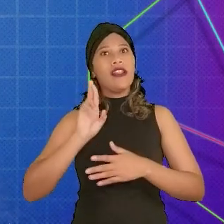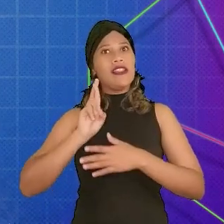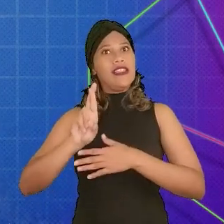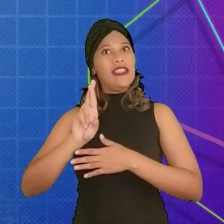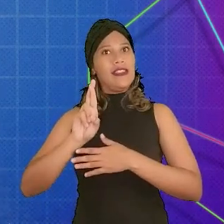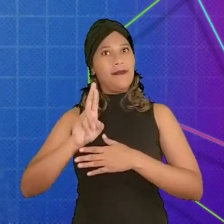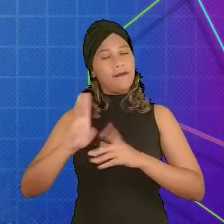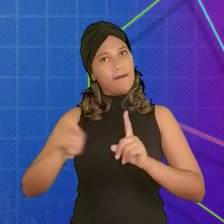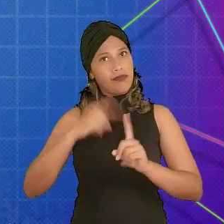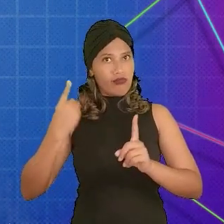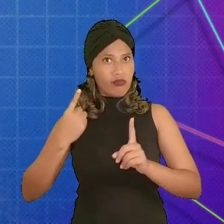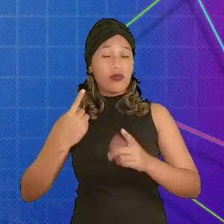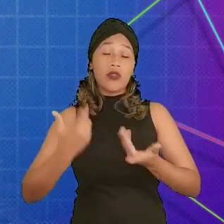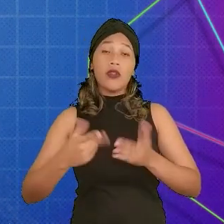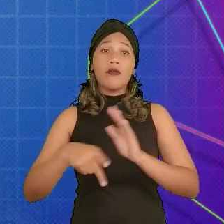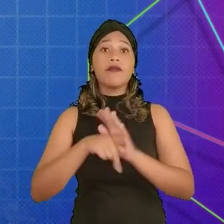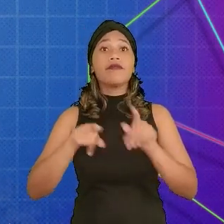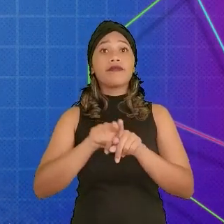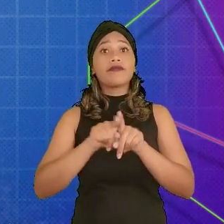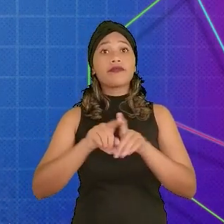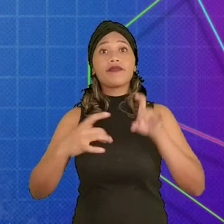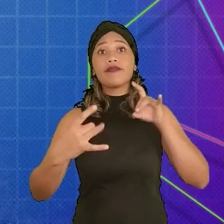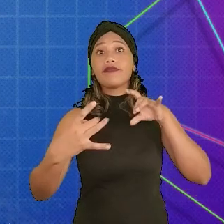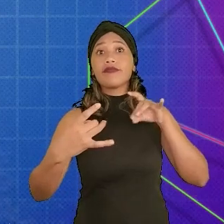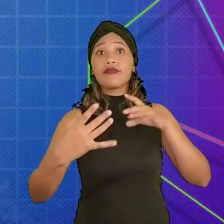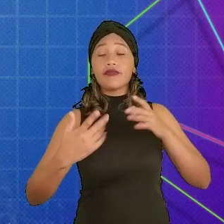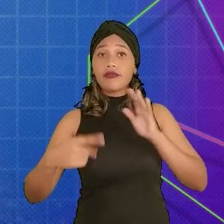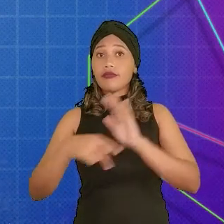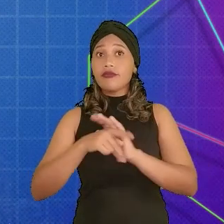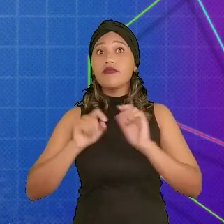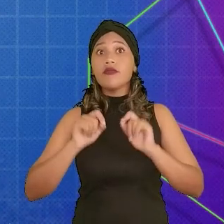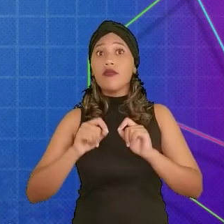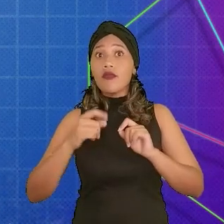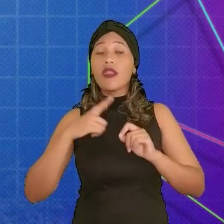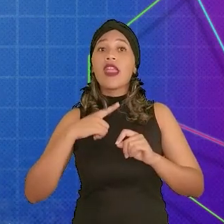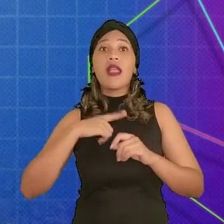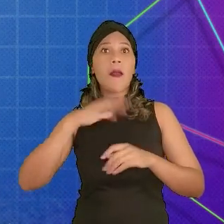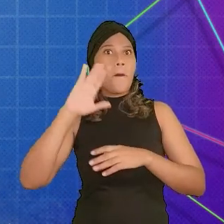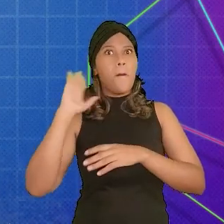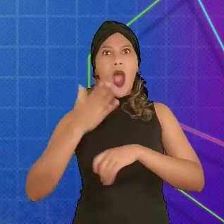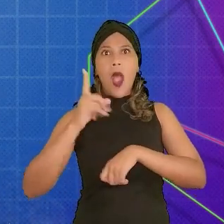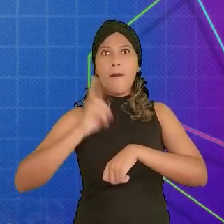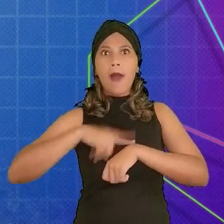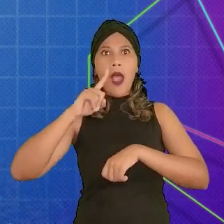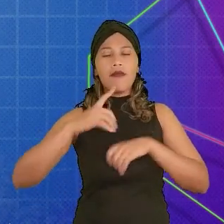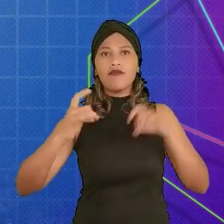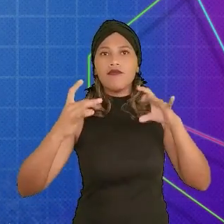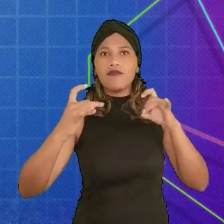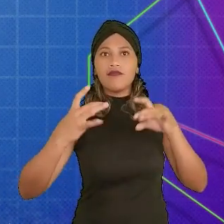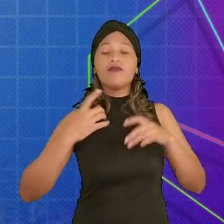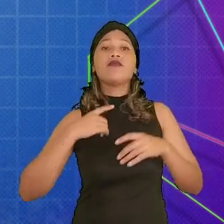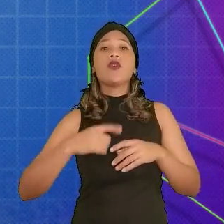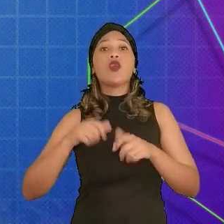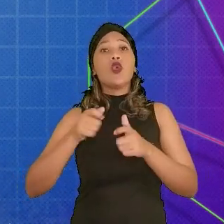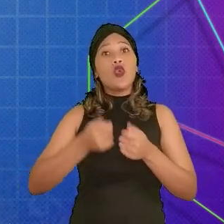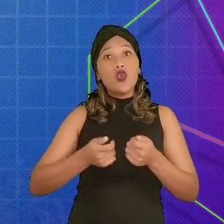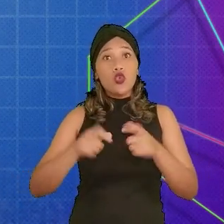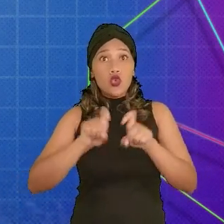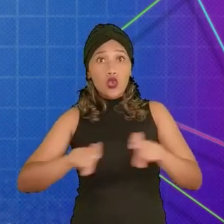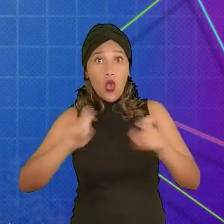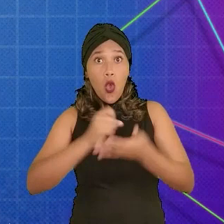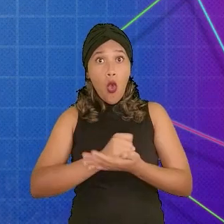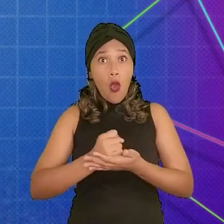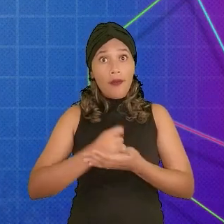chefão. Entenderam? Ainda tem o sistema de feedback, ou sistema de resposta imediata. Nos jogos digitais,